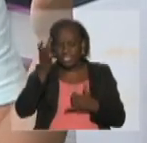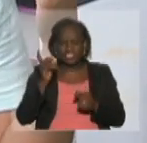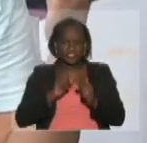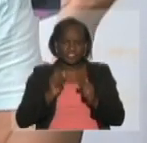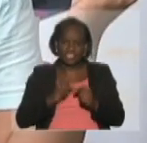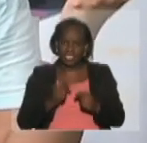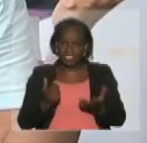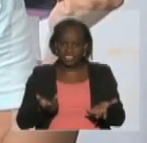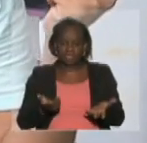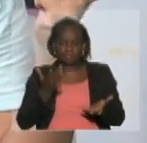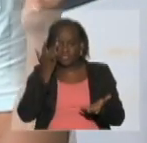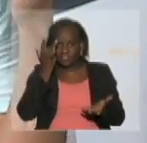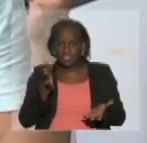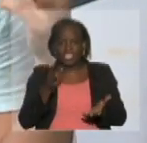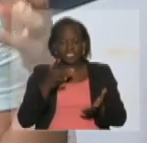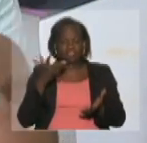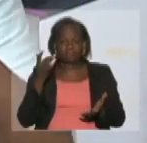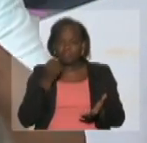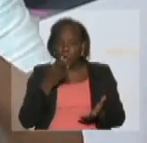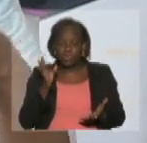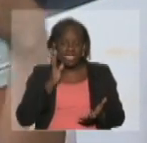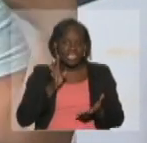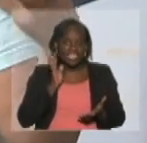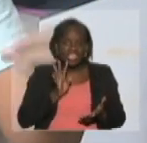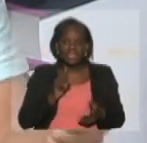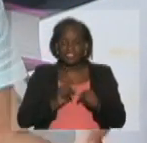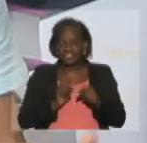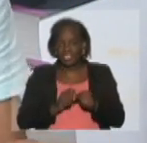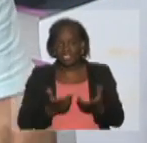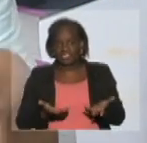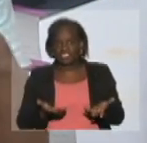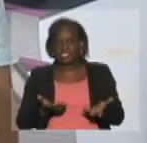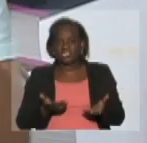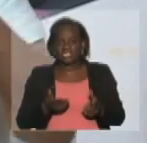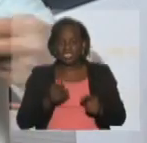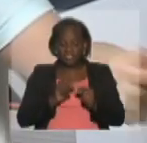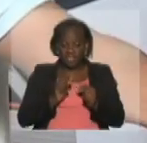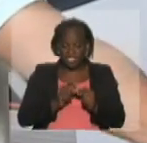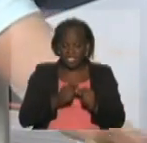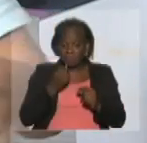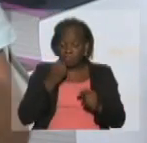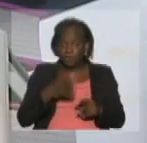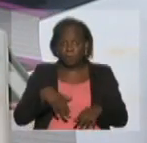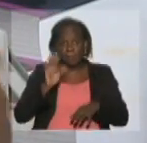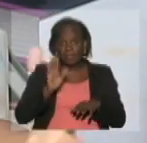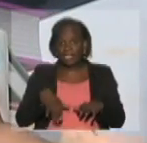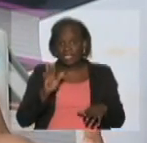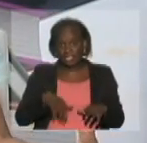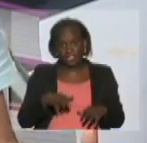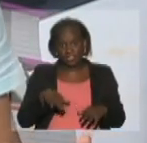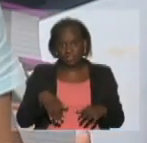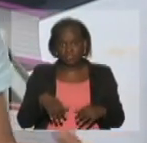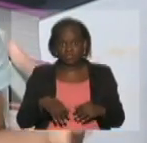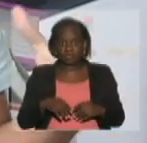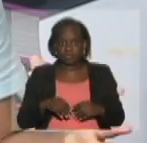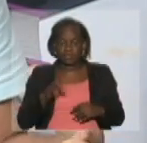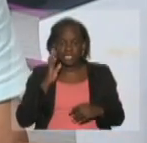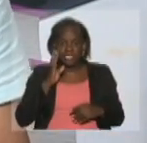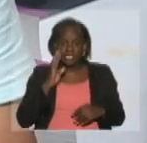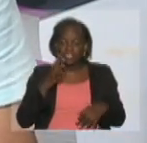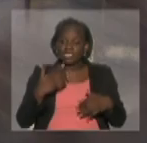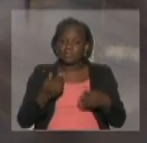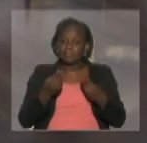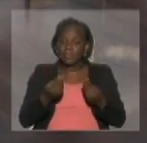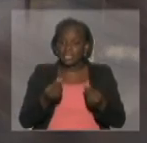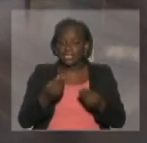super simples de fazer. Assim, super simples, é gostoso, é legal. E aí, o processo de construção é o mais barato. É o mais